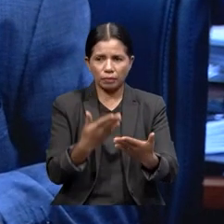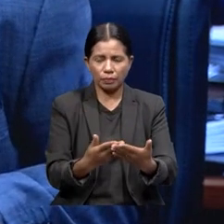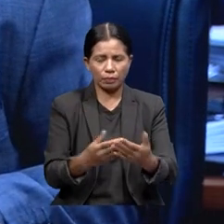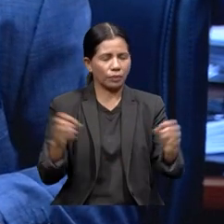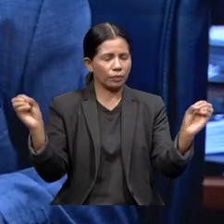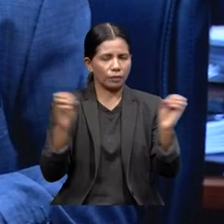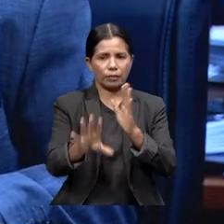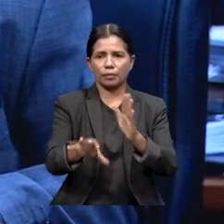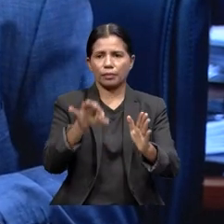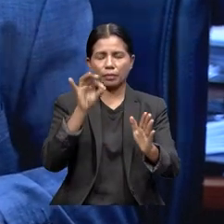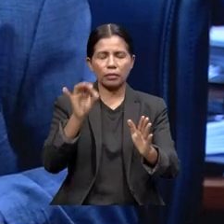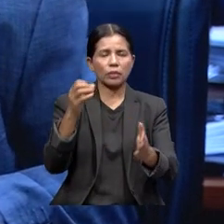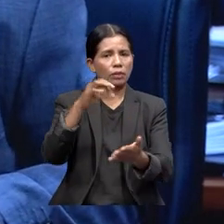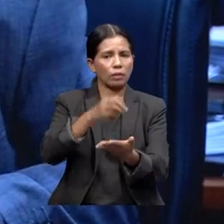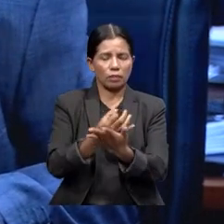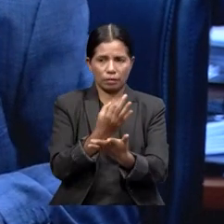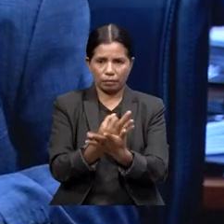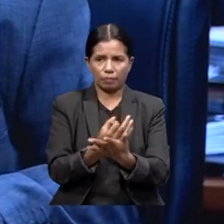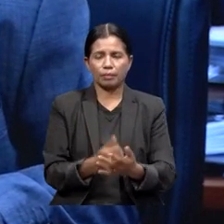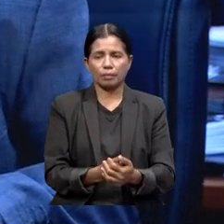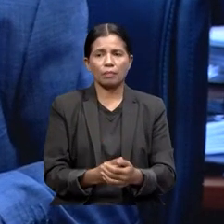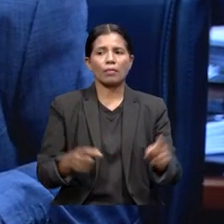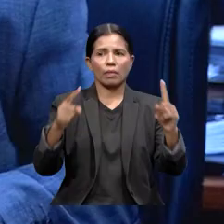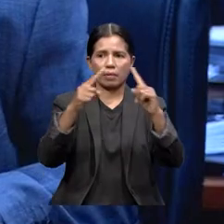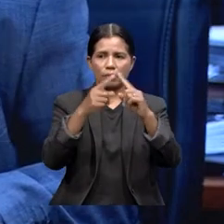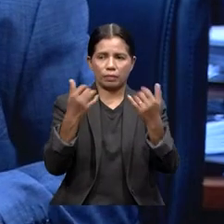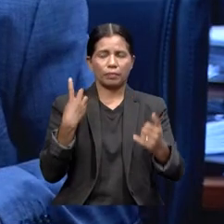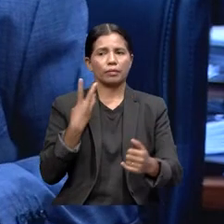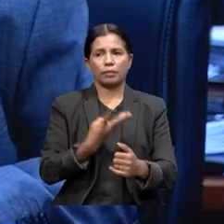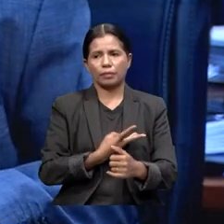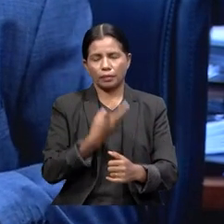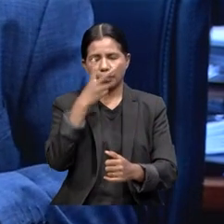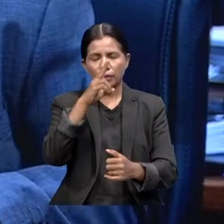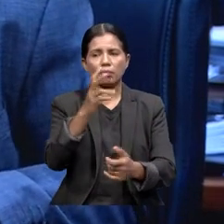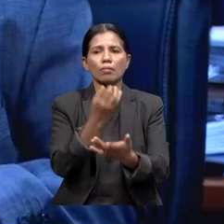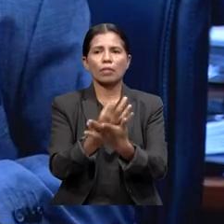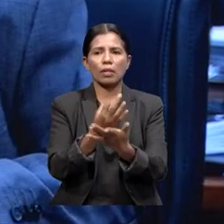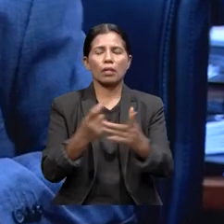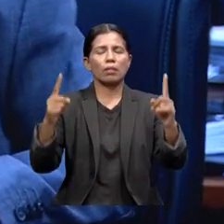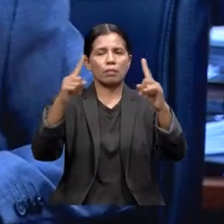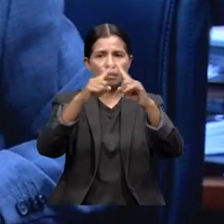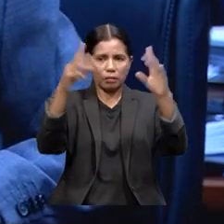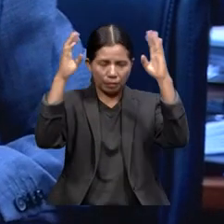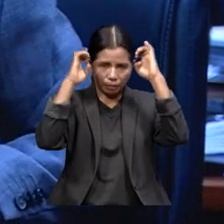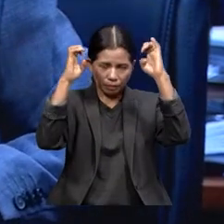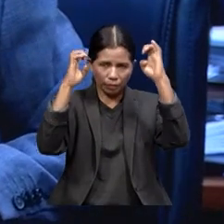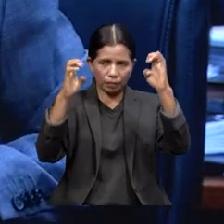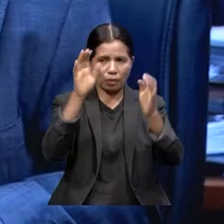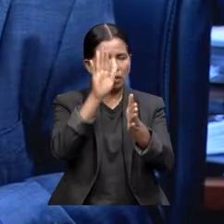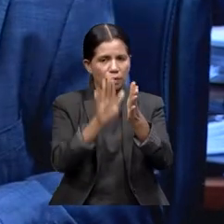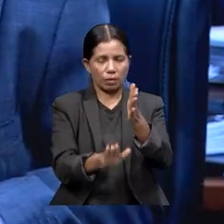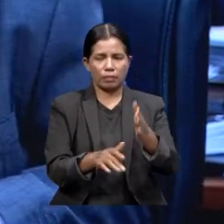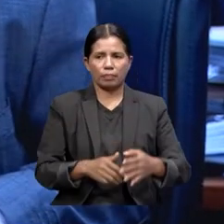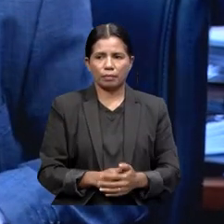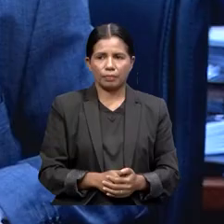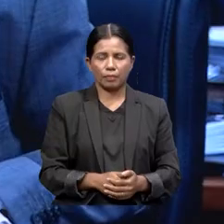reta prioridade investimento. Até Itare osam ba setor edukasaun hatun fale.